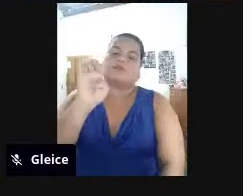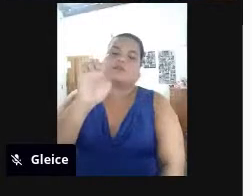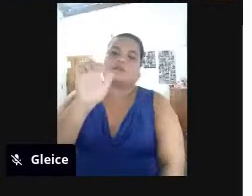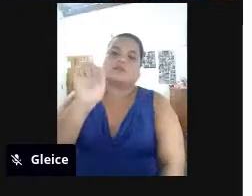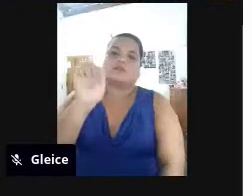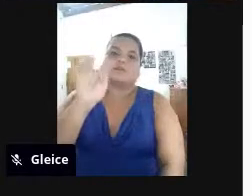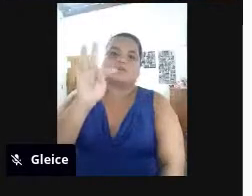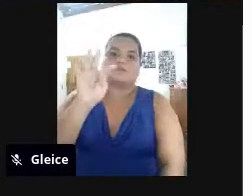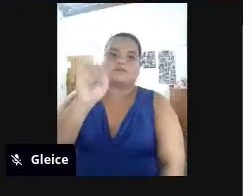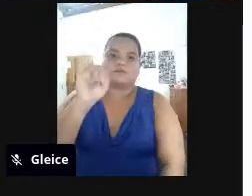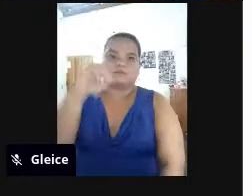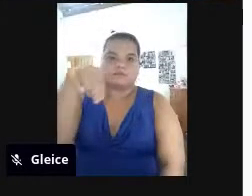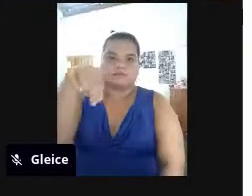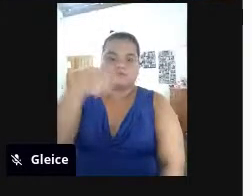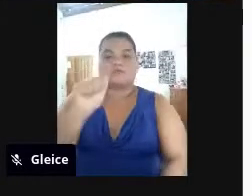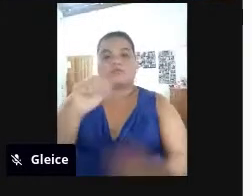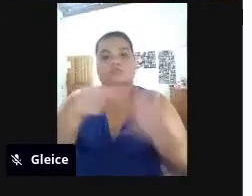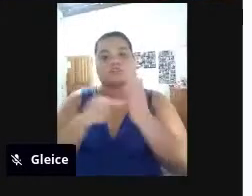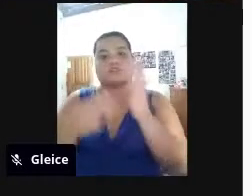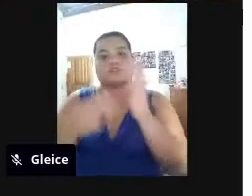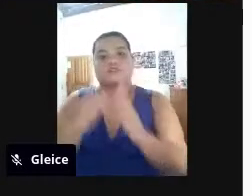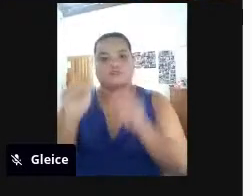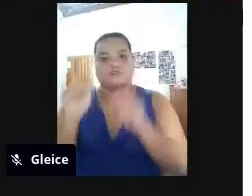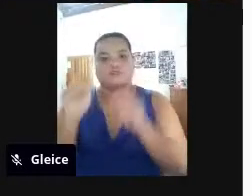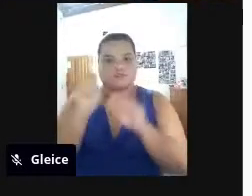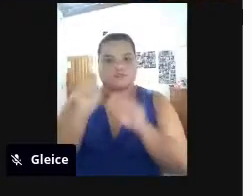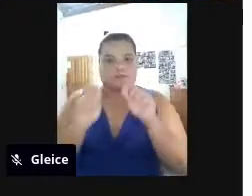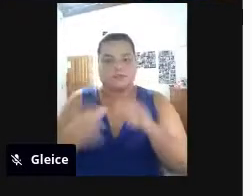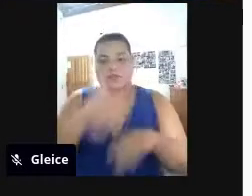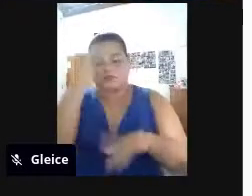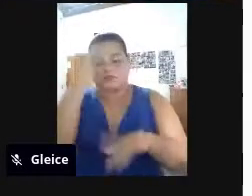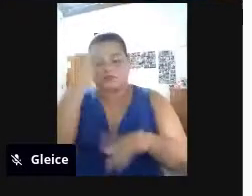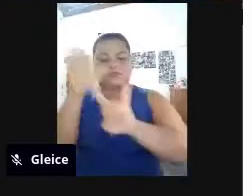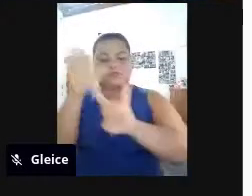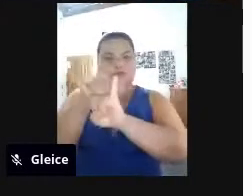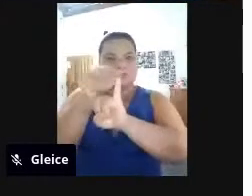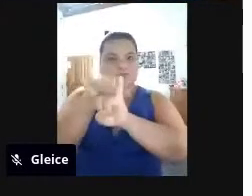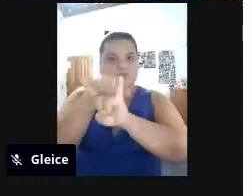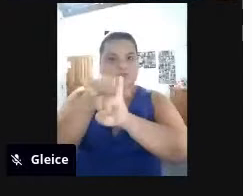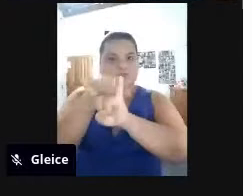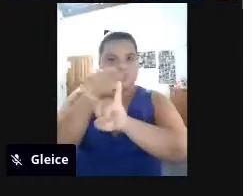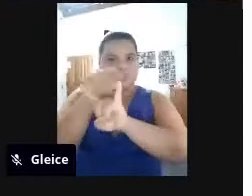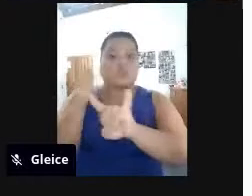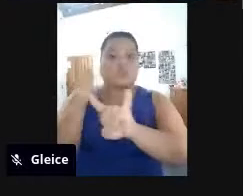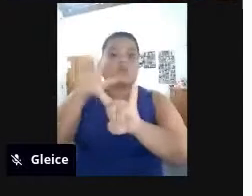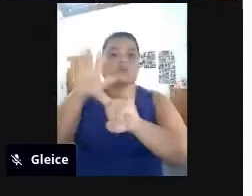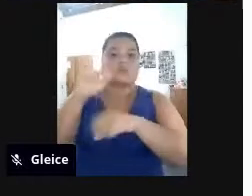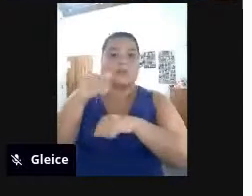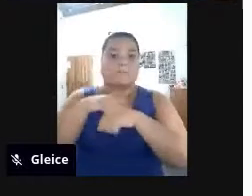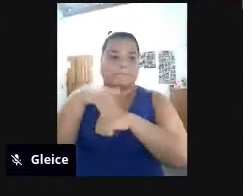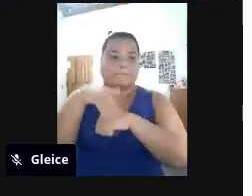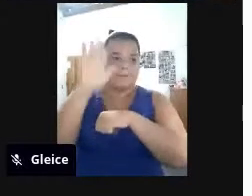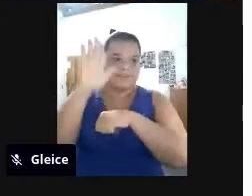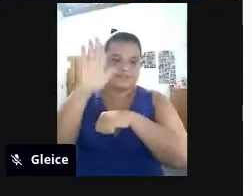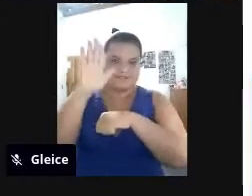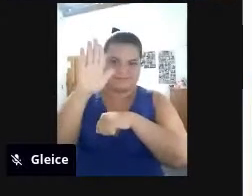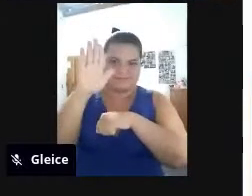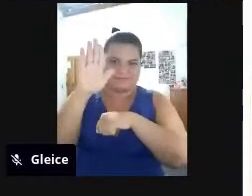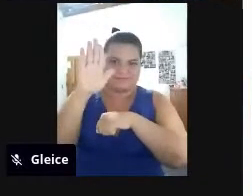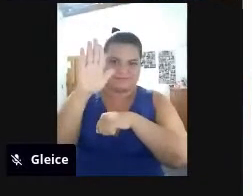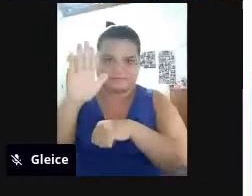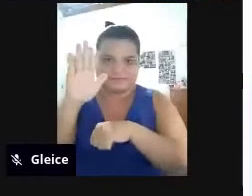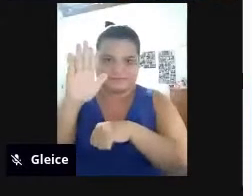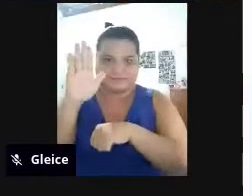indivíduos vegetarianos, eles se beneficiam ainda mais, quando comparado a indivíduos onívoros, da suplementação